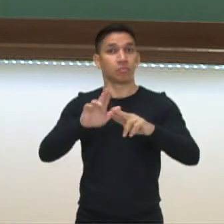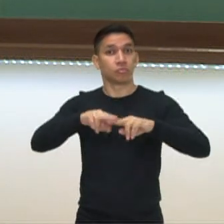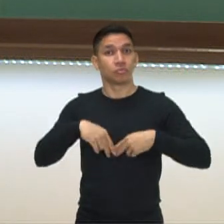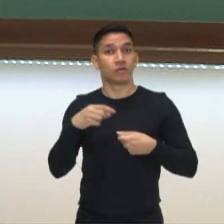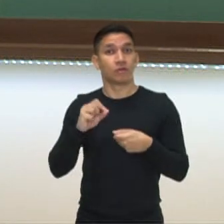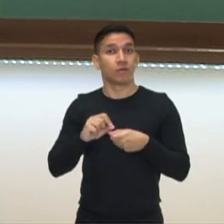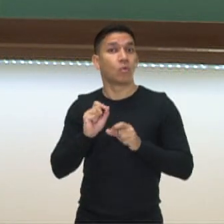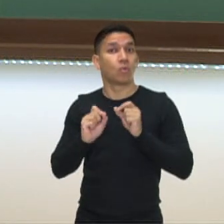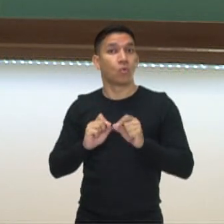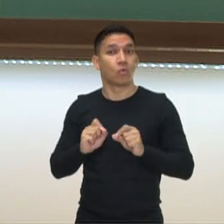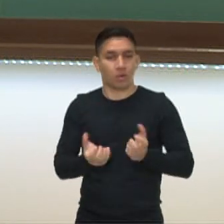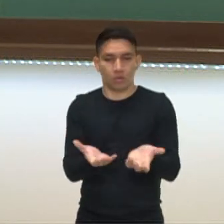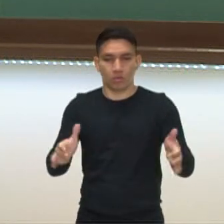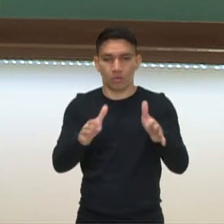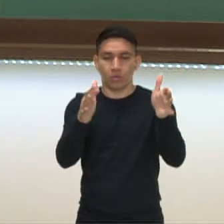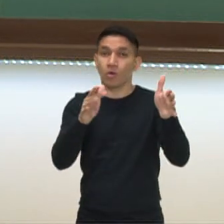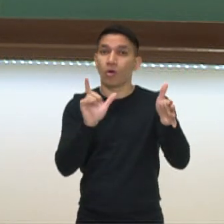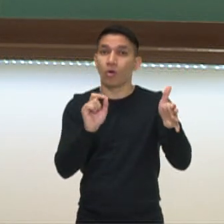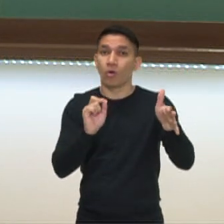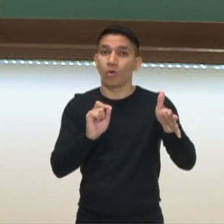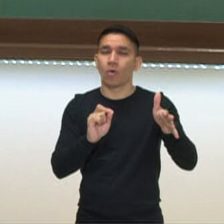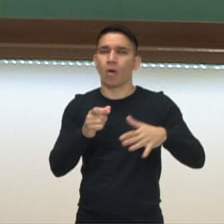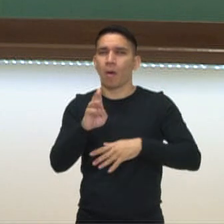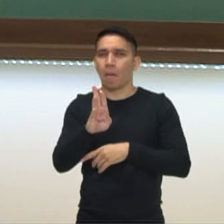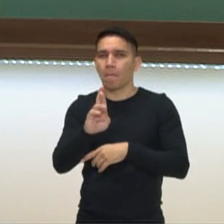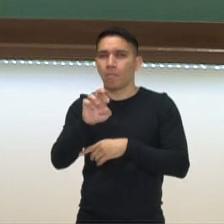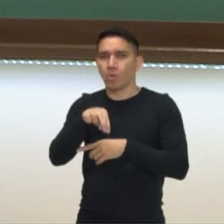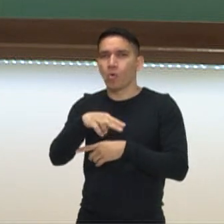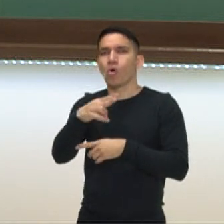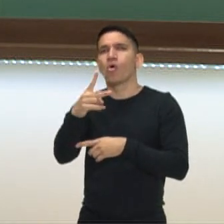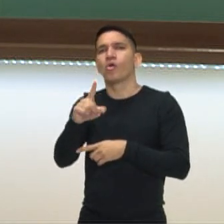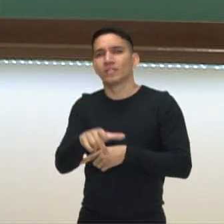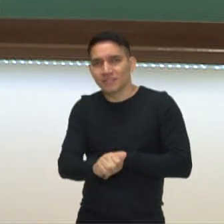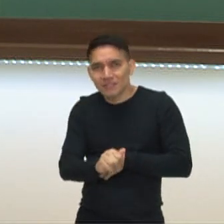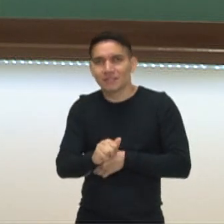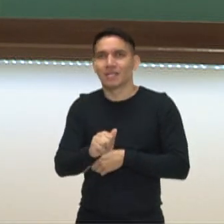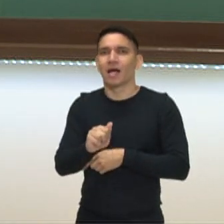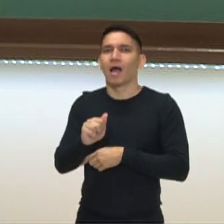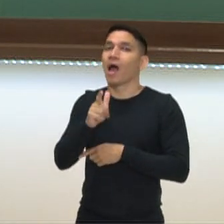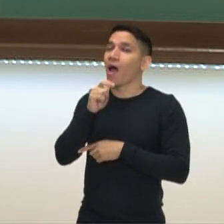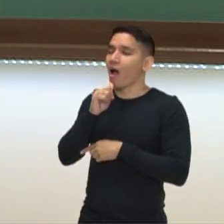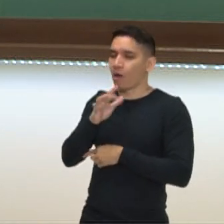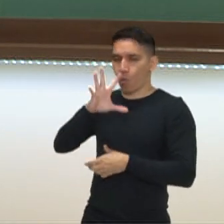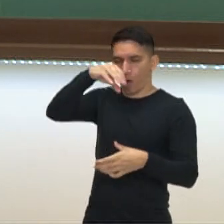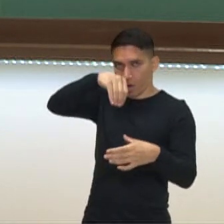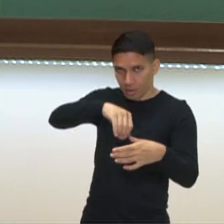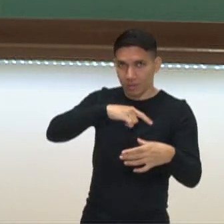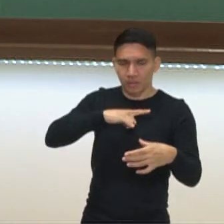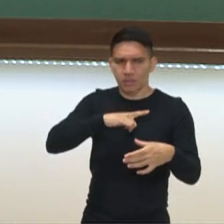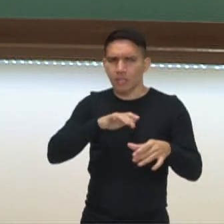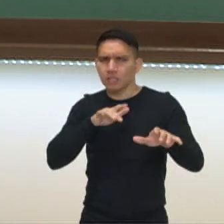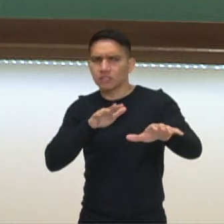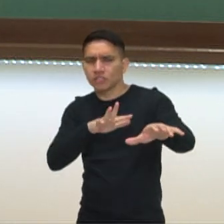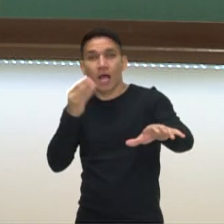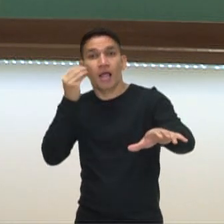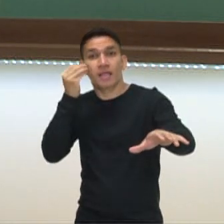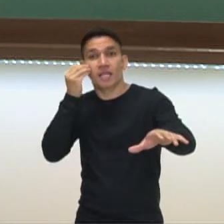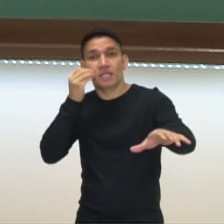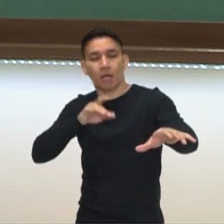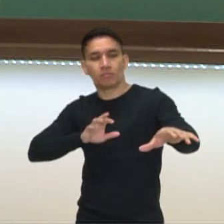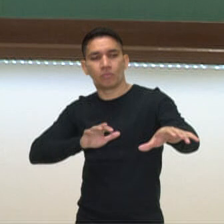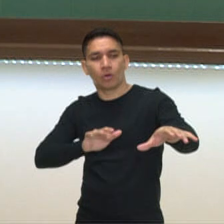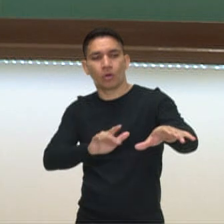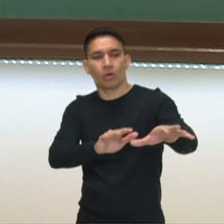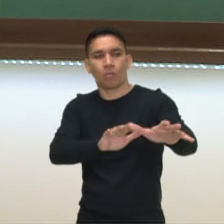de bronze com água em cada canto do palco para poder testar a vibração desse local, a propagação do som desse local.